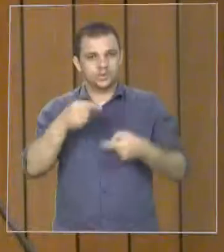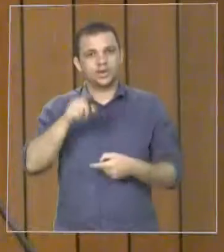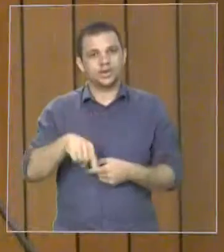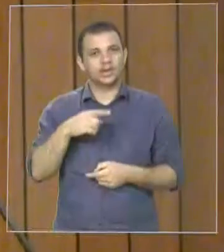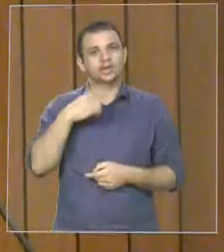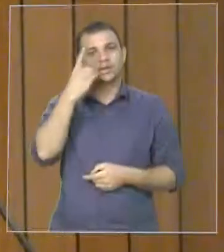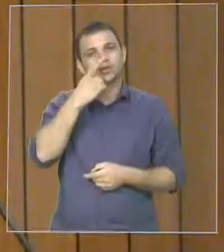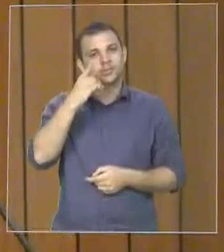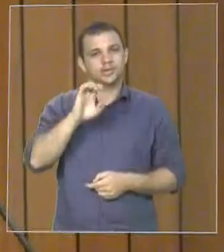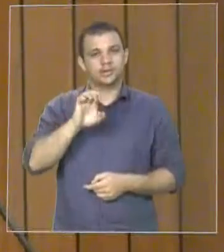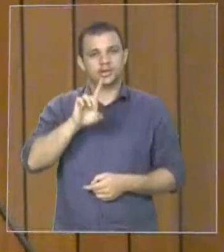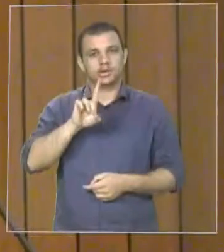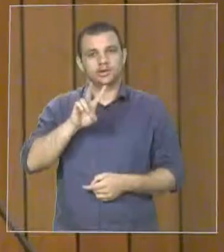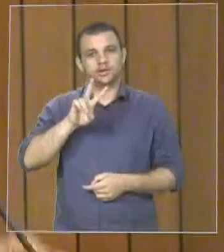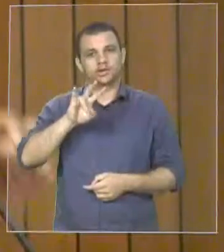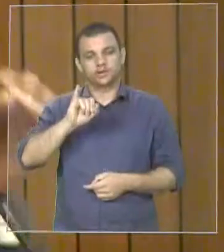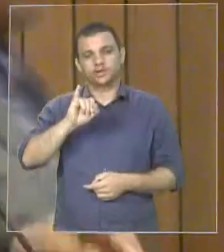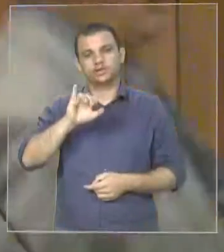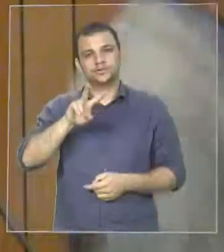foi